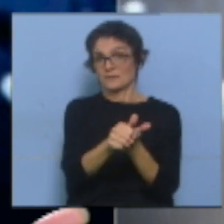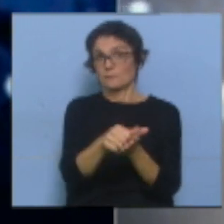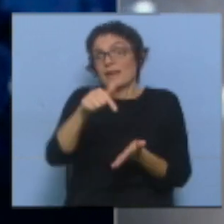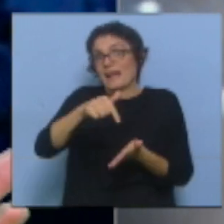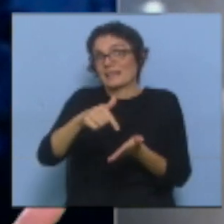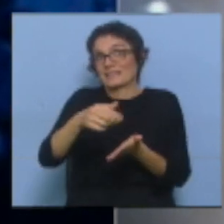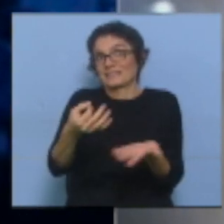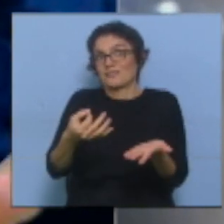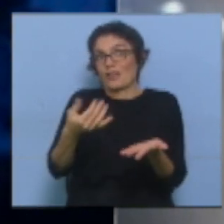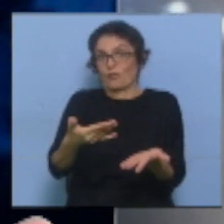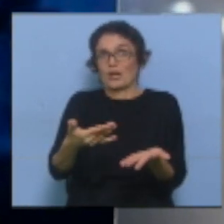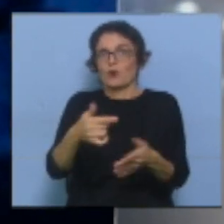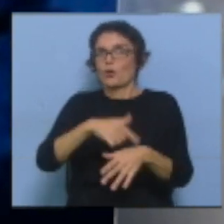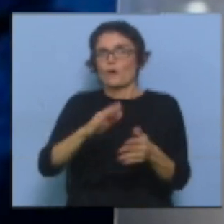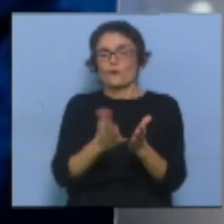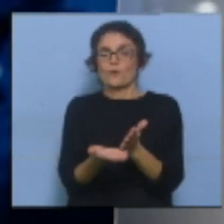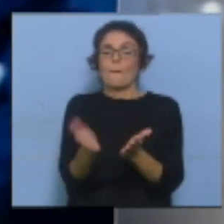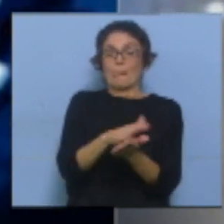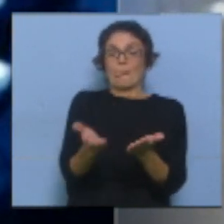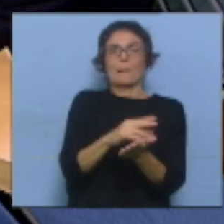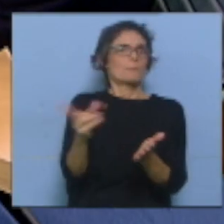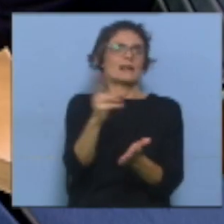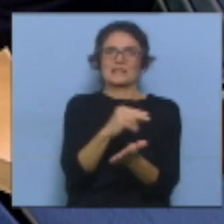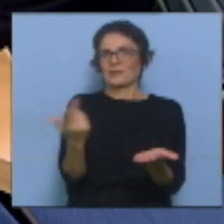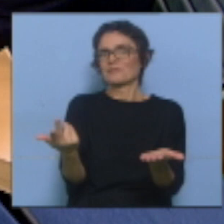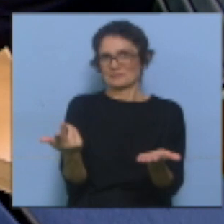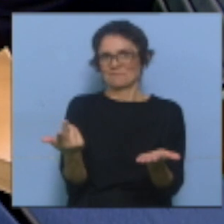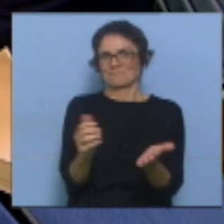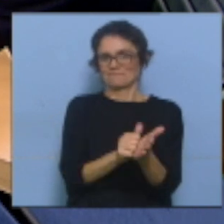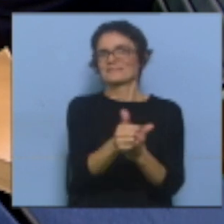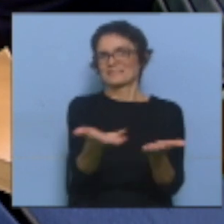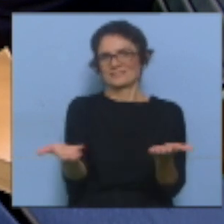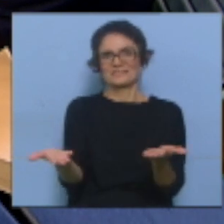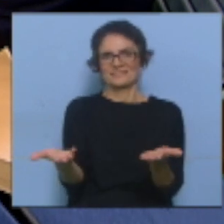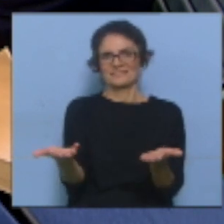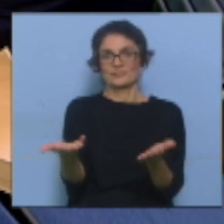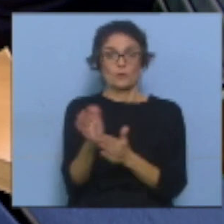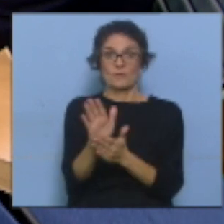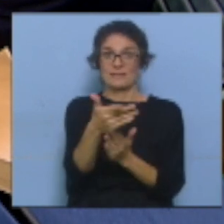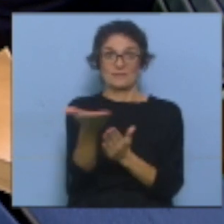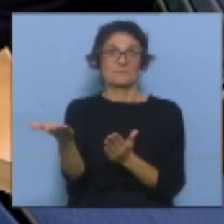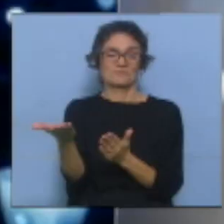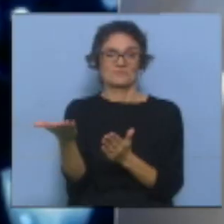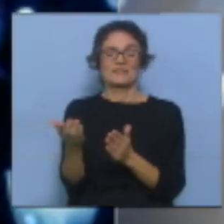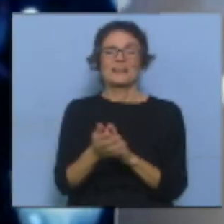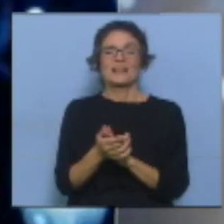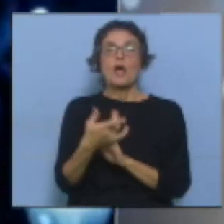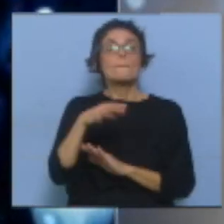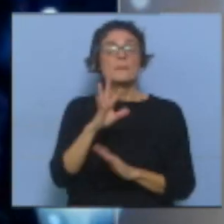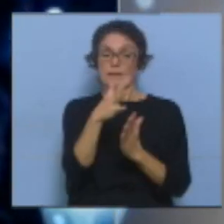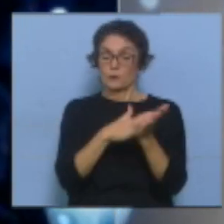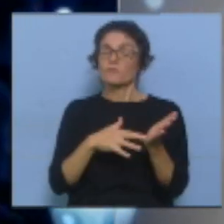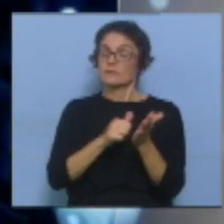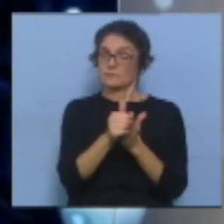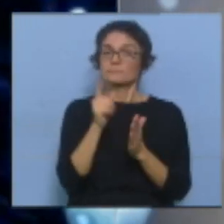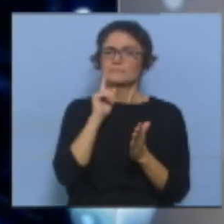falar, enfim, de novas páginas da Bíblia também, né? Da vossa experiência familiar, mas não podemos esquecer os textos da Bíblia. Também